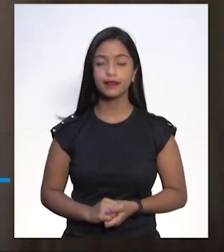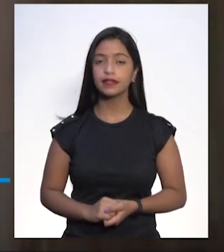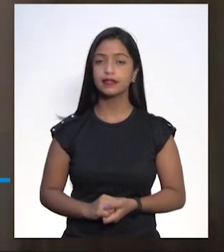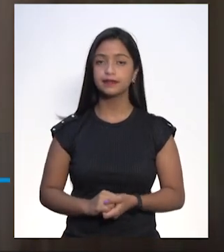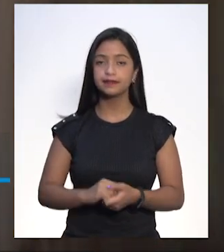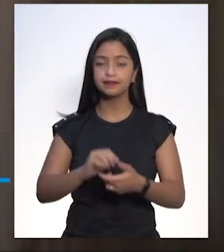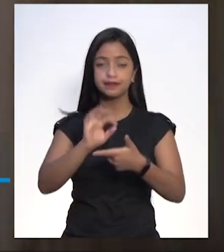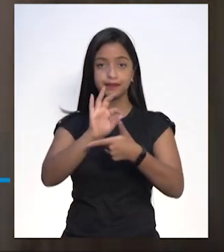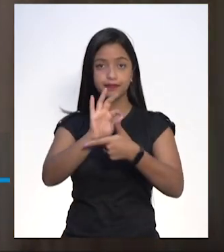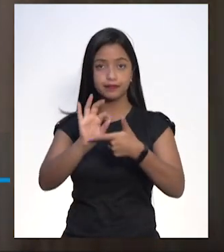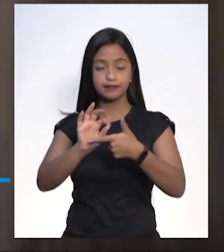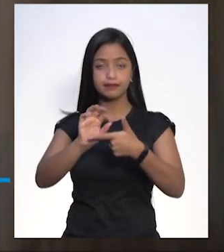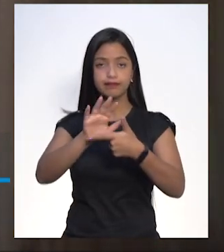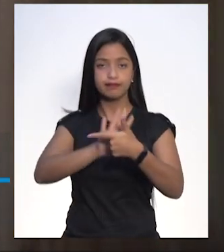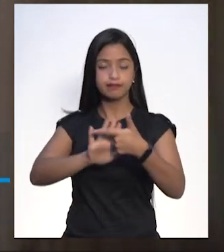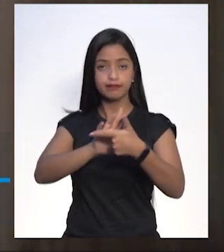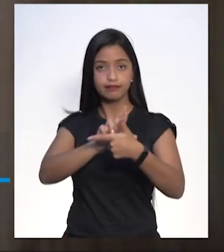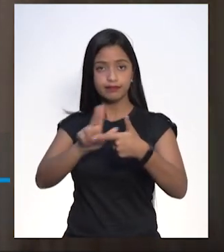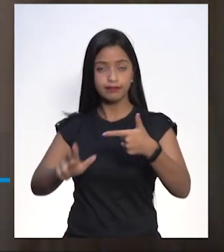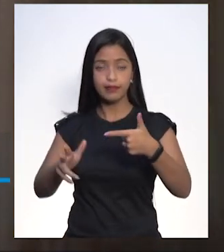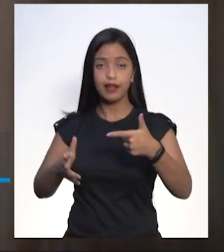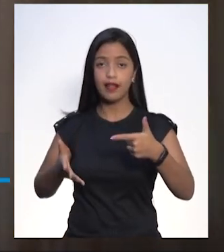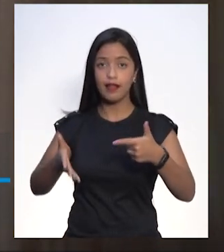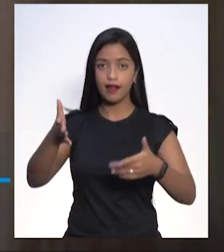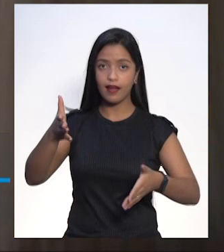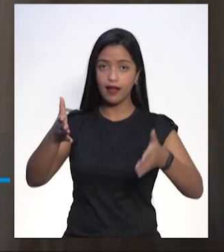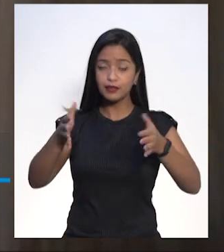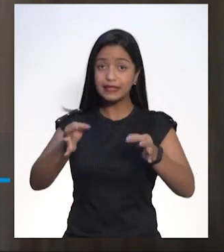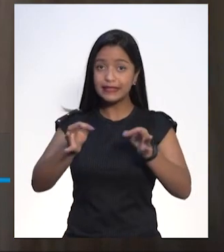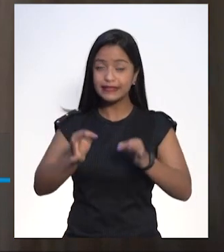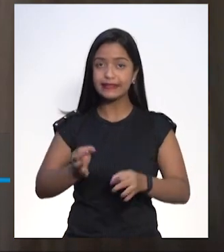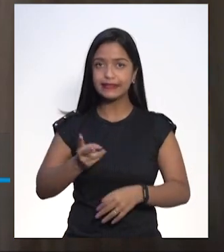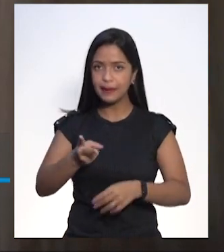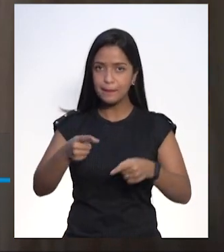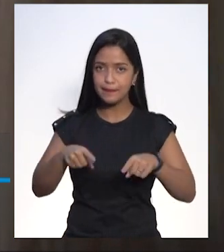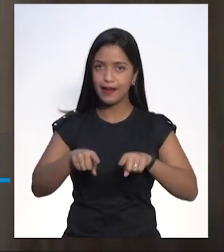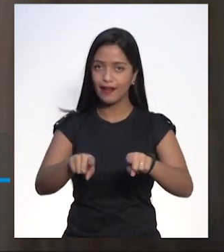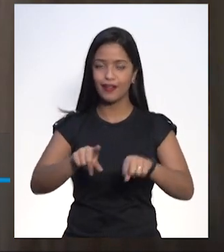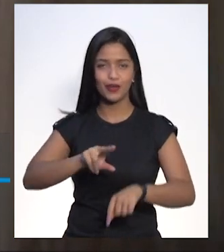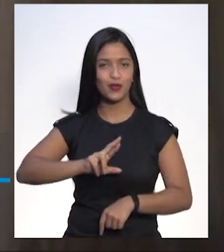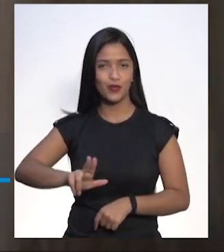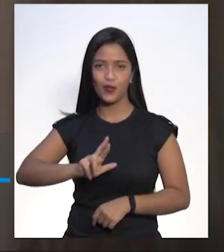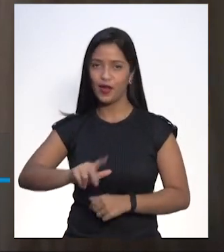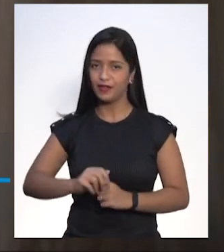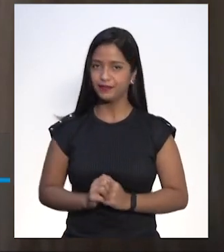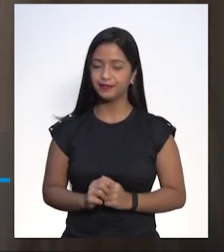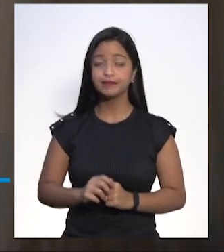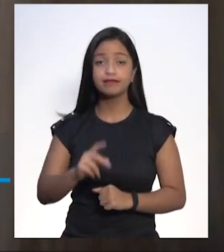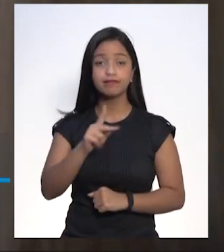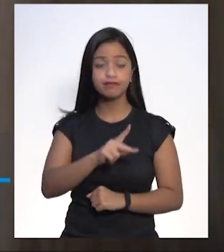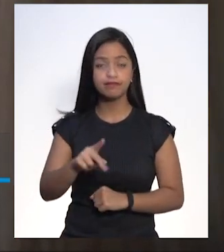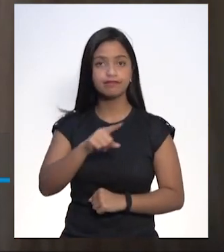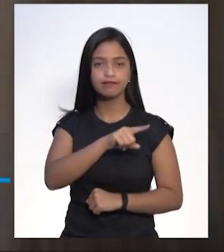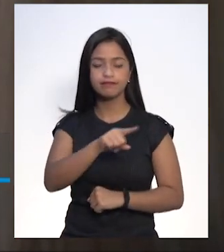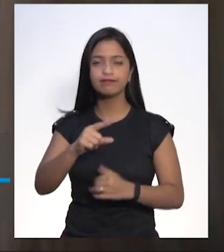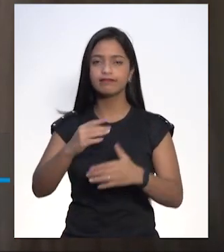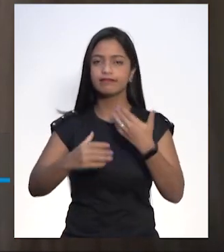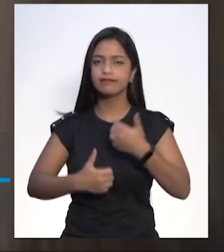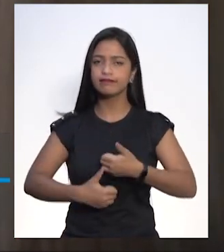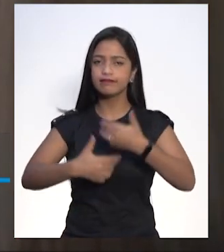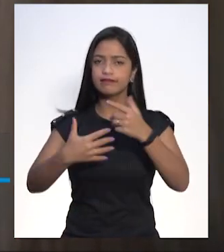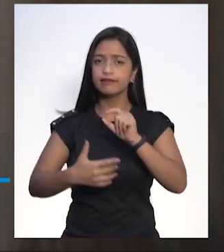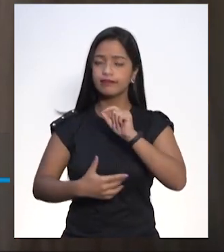polígonos eles são paralelos, né? Sim. A gente precisa, né? Os professores estão comentando aqui para dar